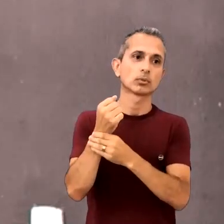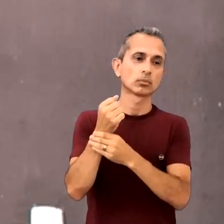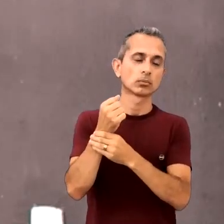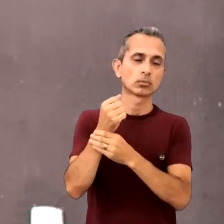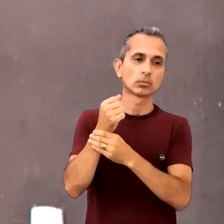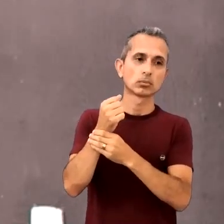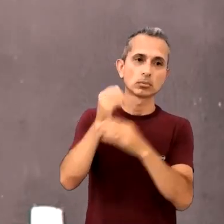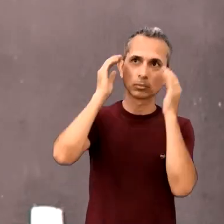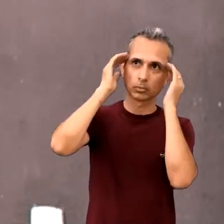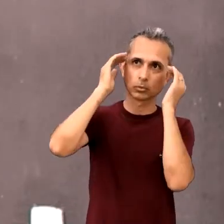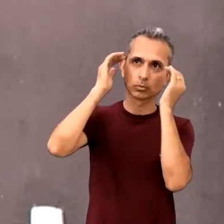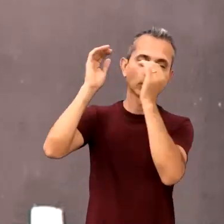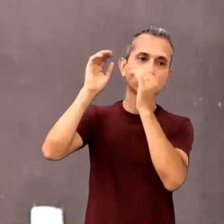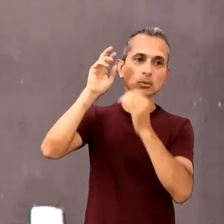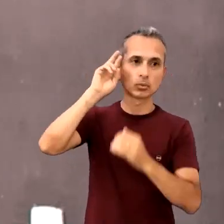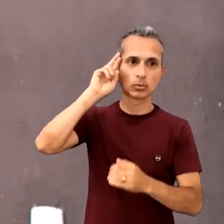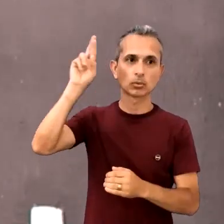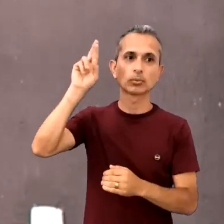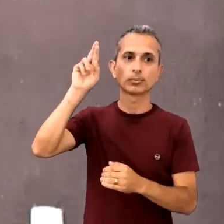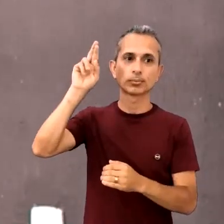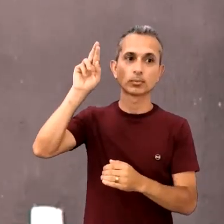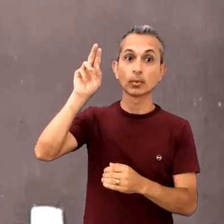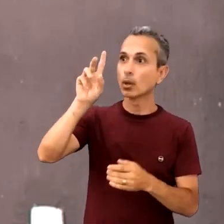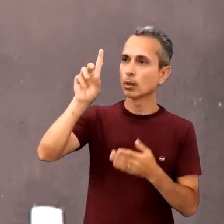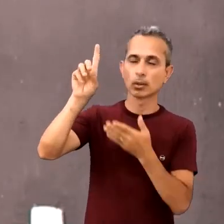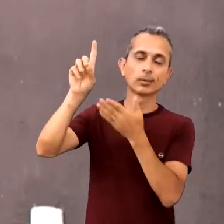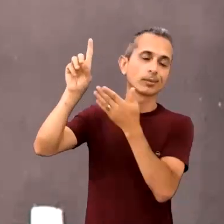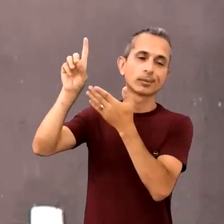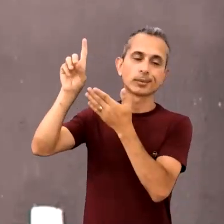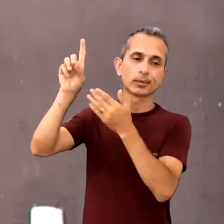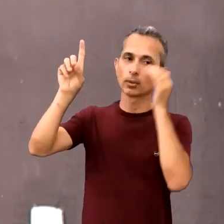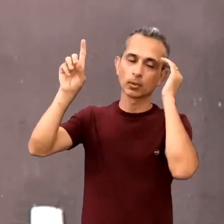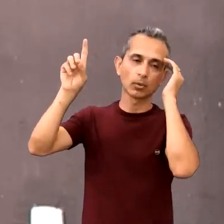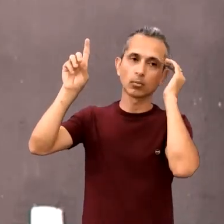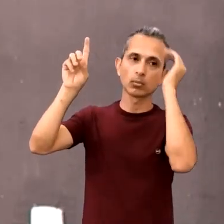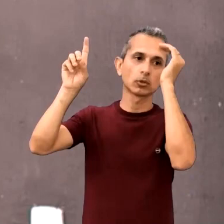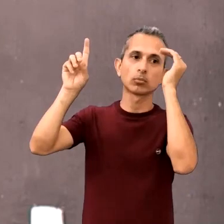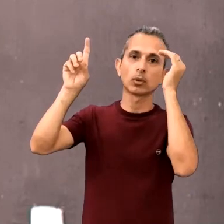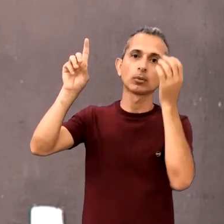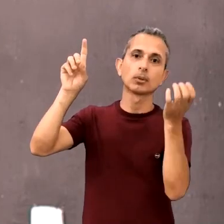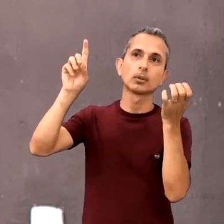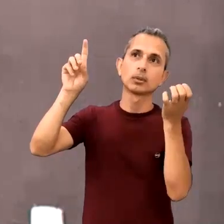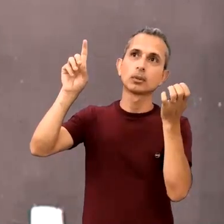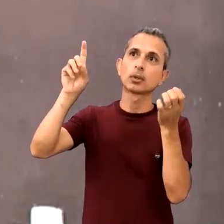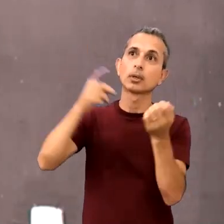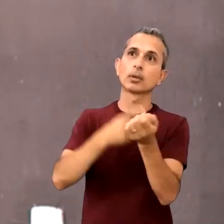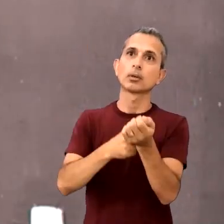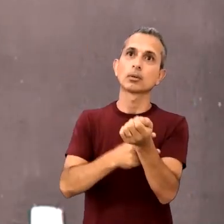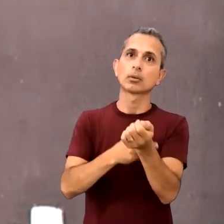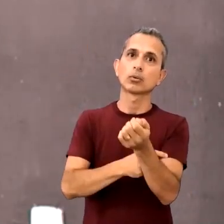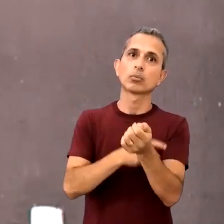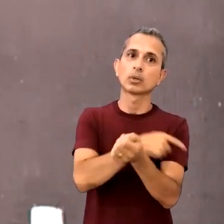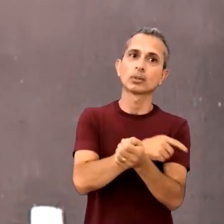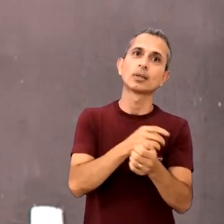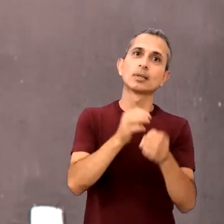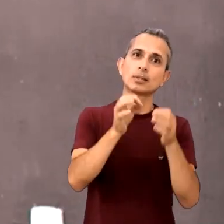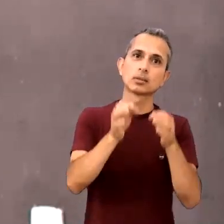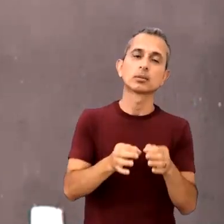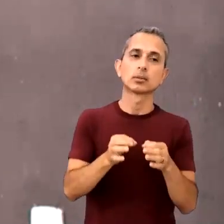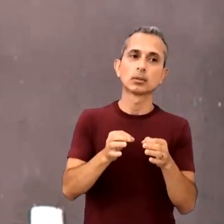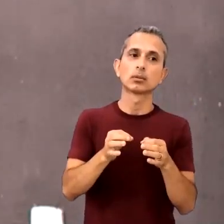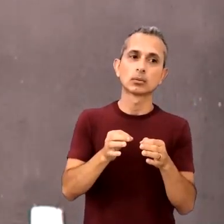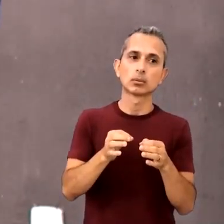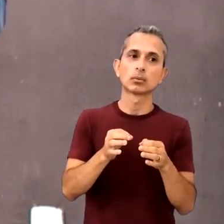Acima de tudo, Deus era a parte mais interessada na boa execução desse plano, sem atropelos do pecado, pois